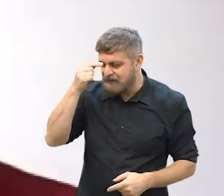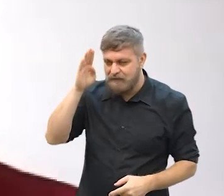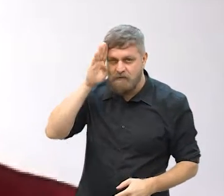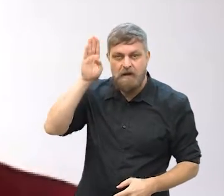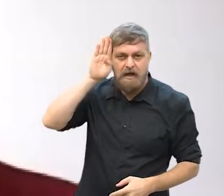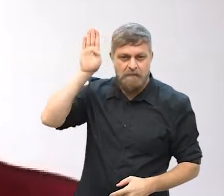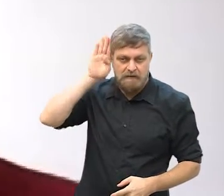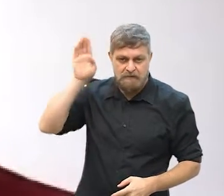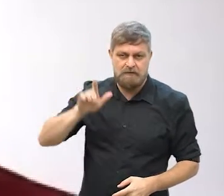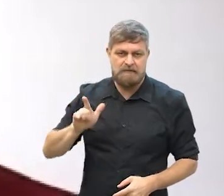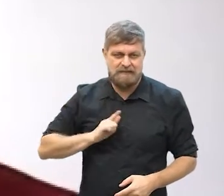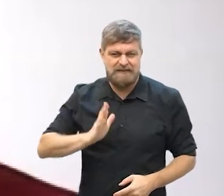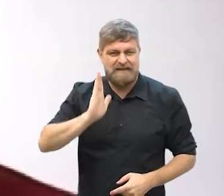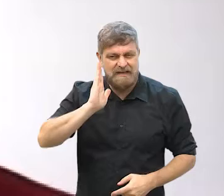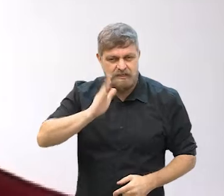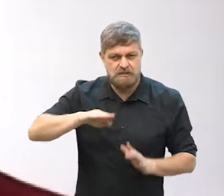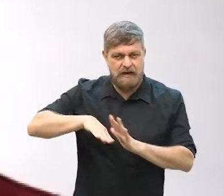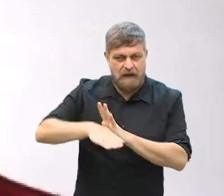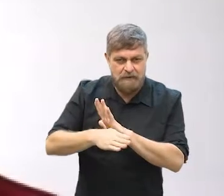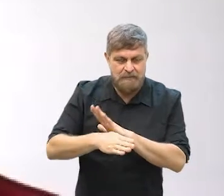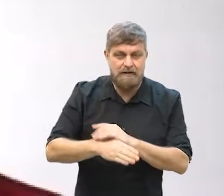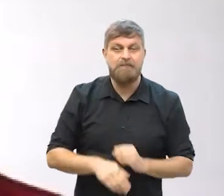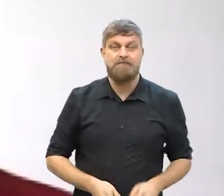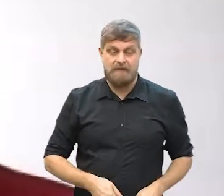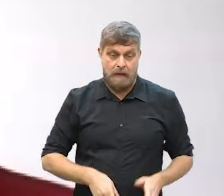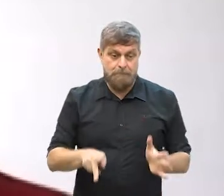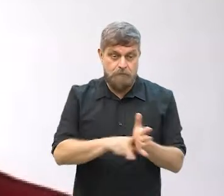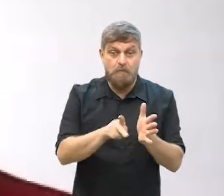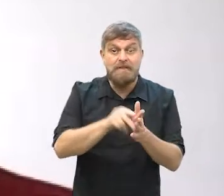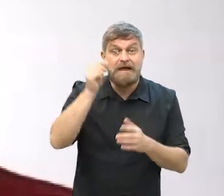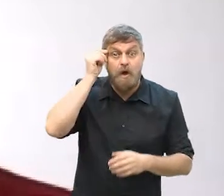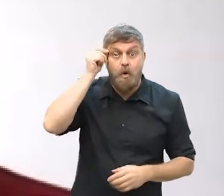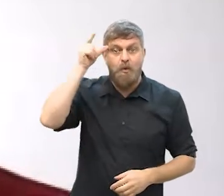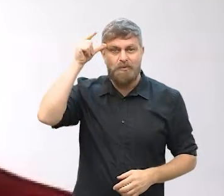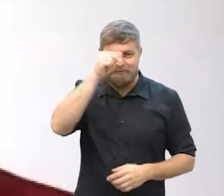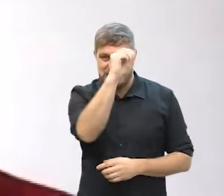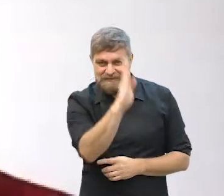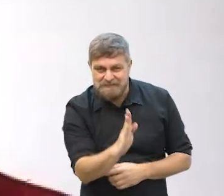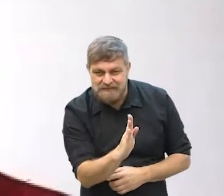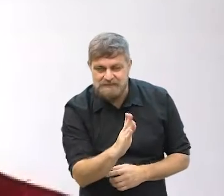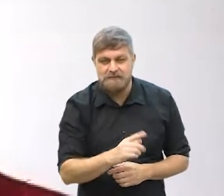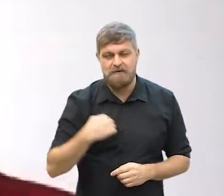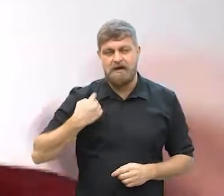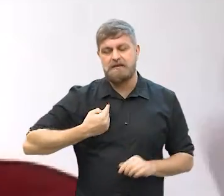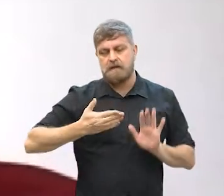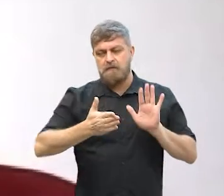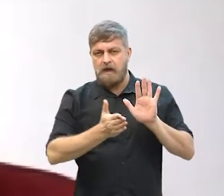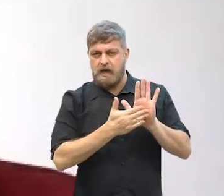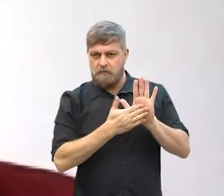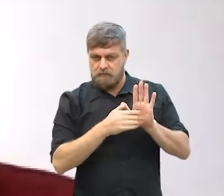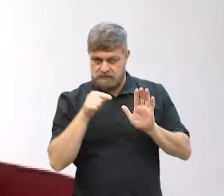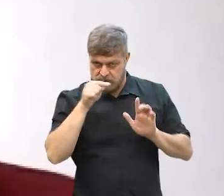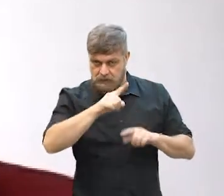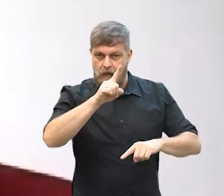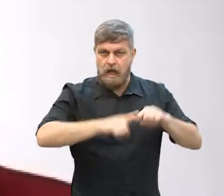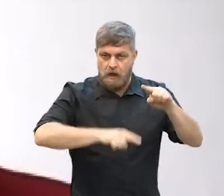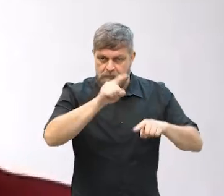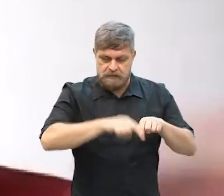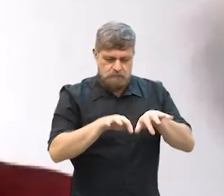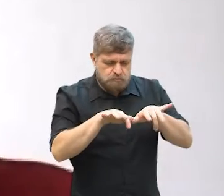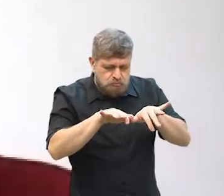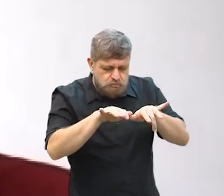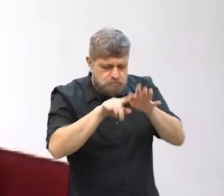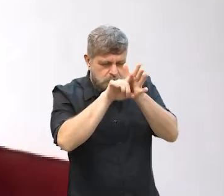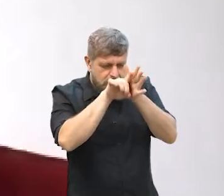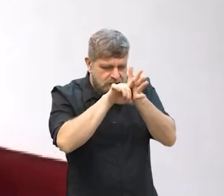de salvaguarda do patrimônio cultural. Então, a proposta era que a gente utilizasse esse material, né,